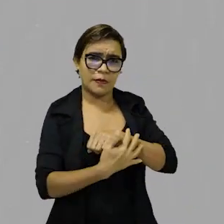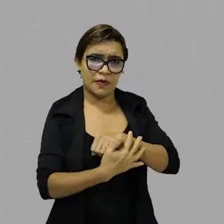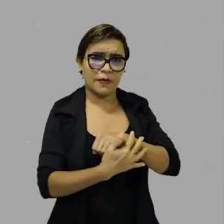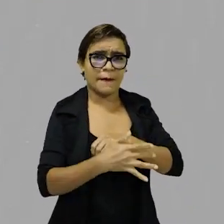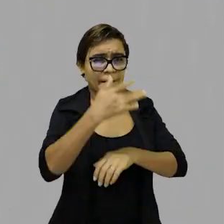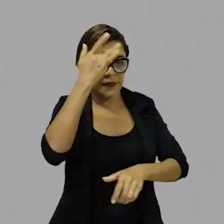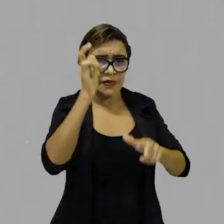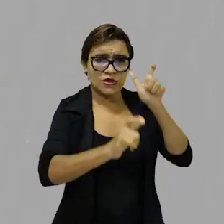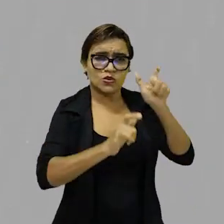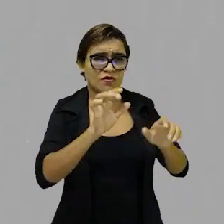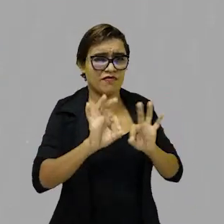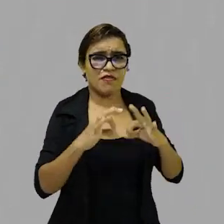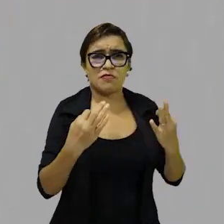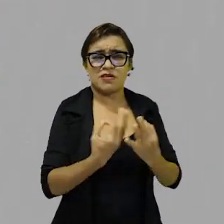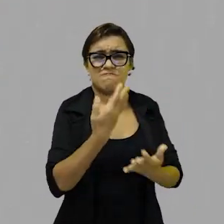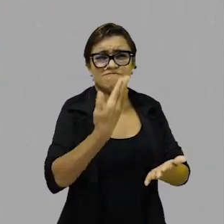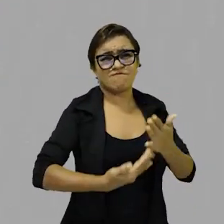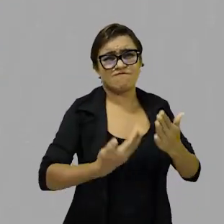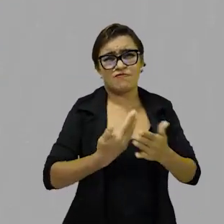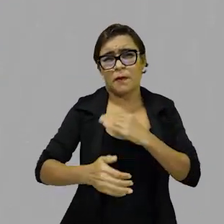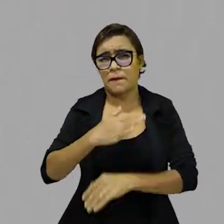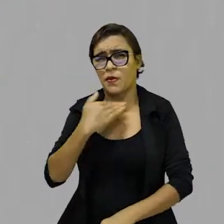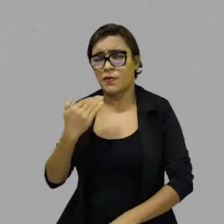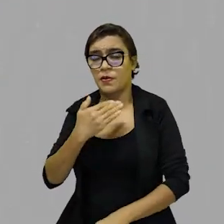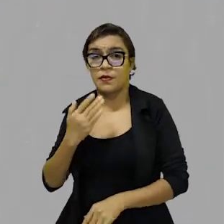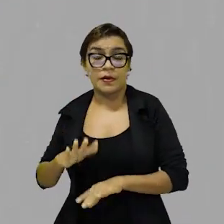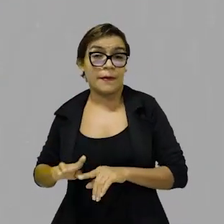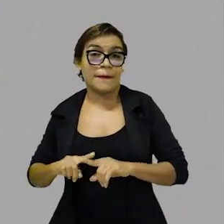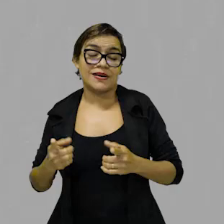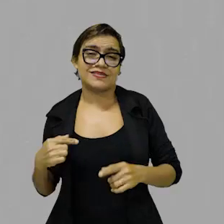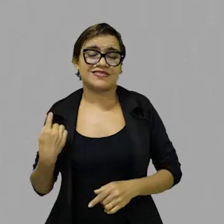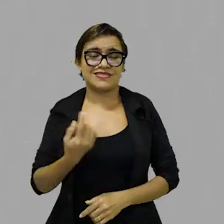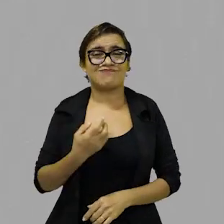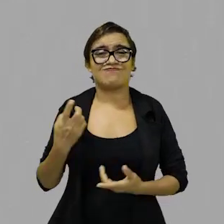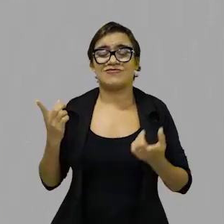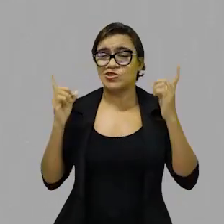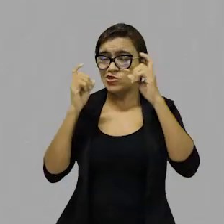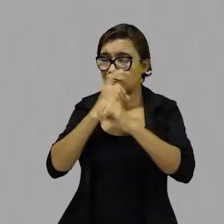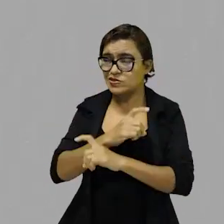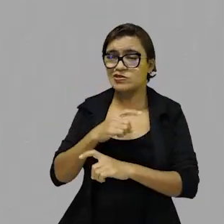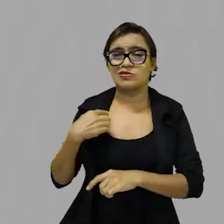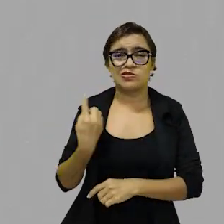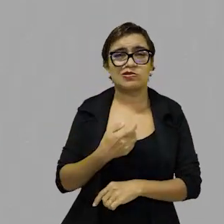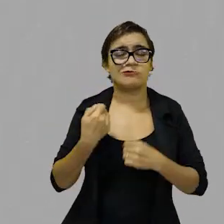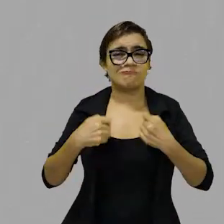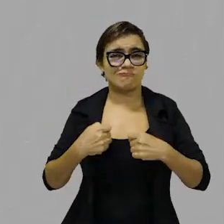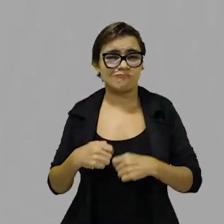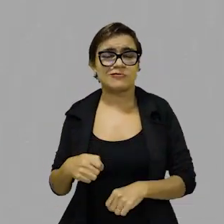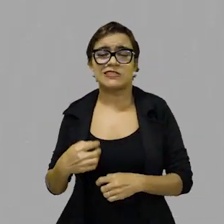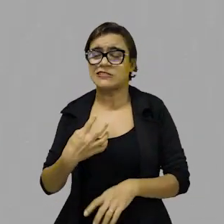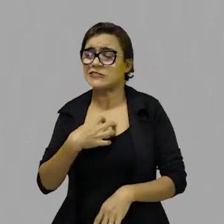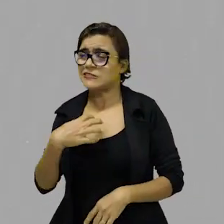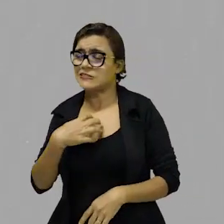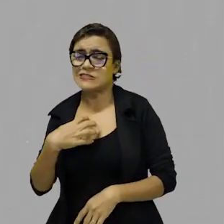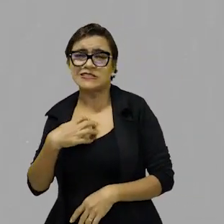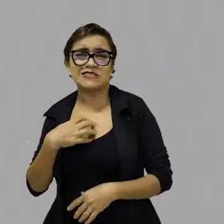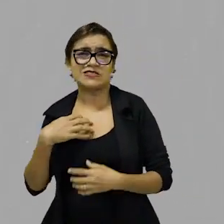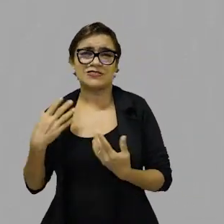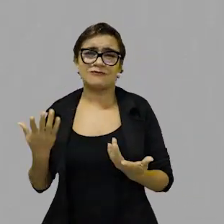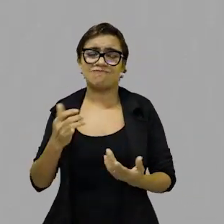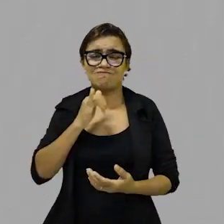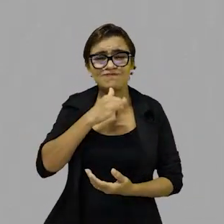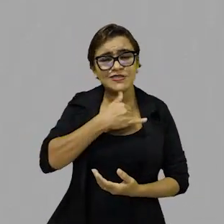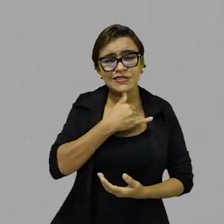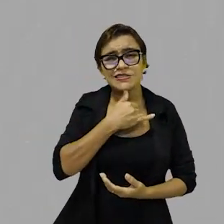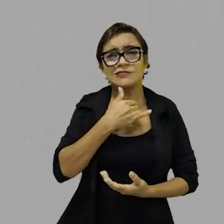que perderam entes queridos é tão grande e difícil você não entrar num processo ocasional até constante de tragédia,